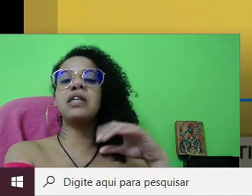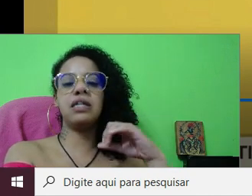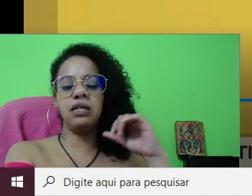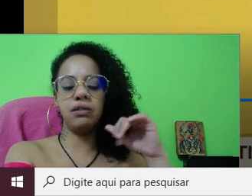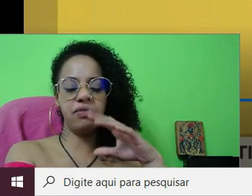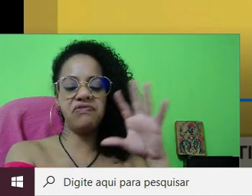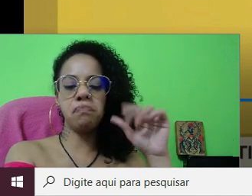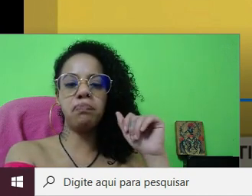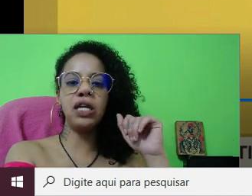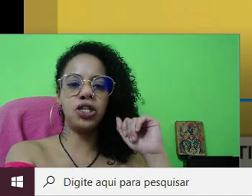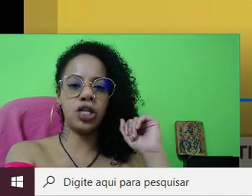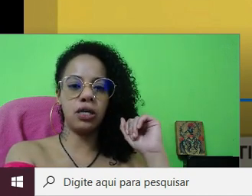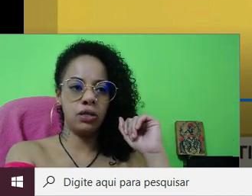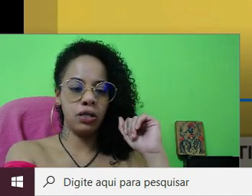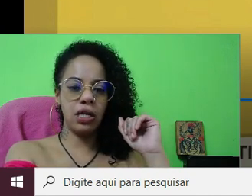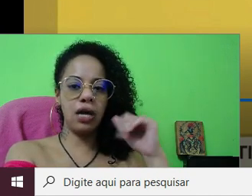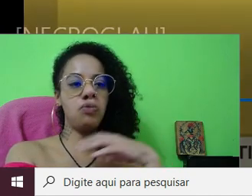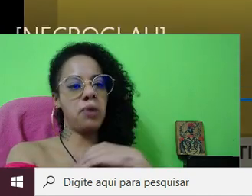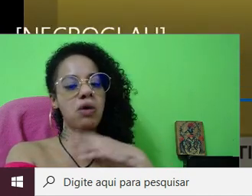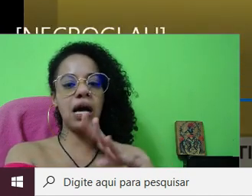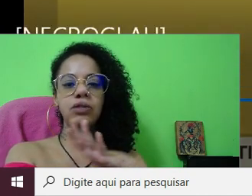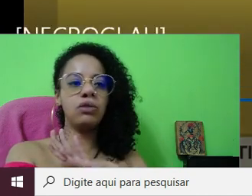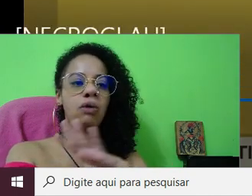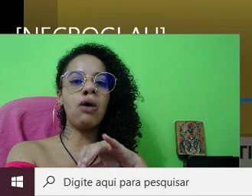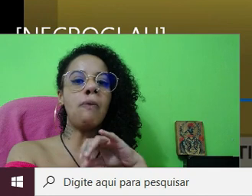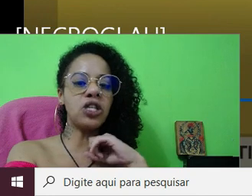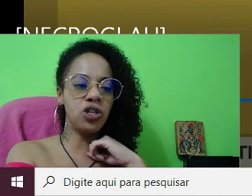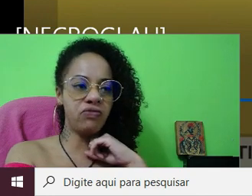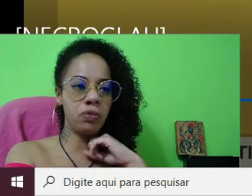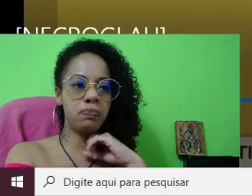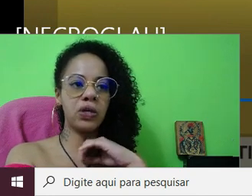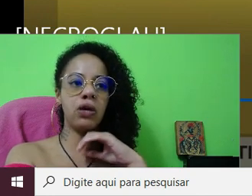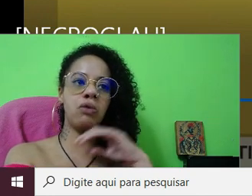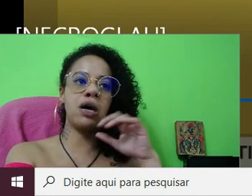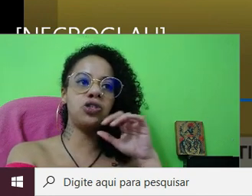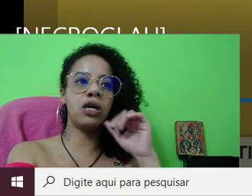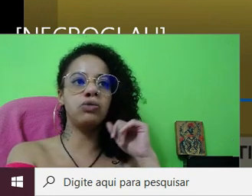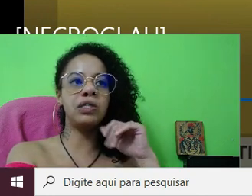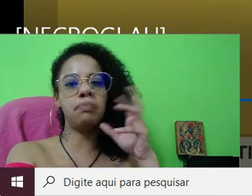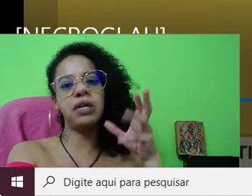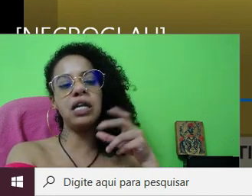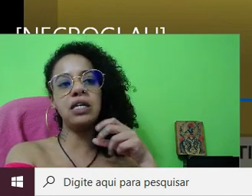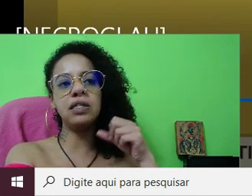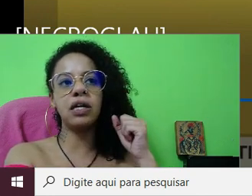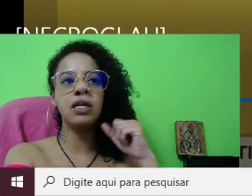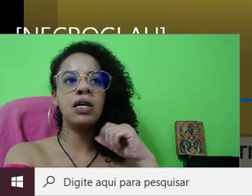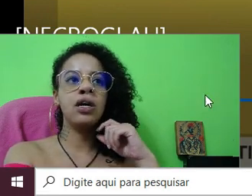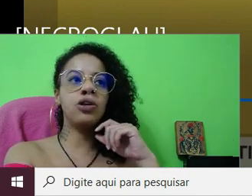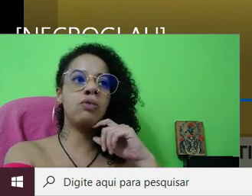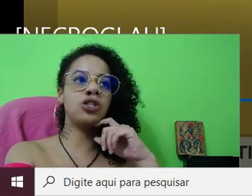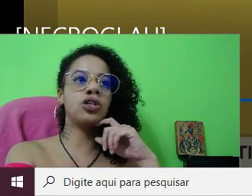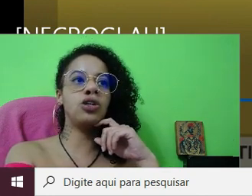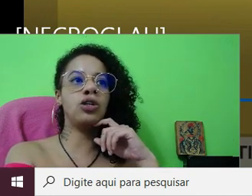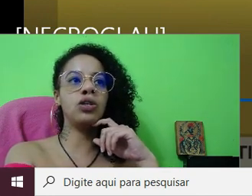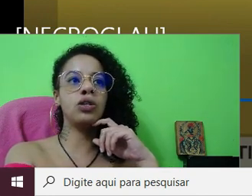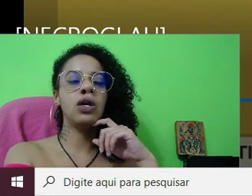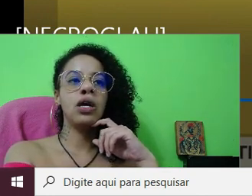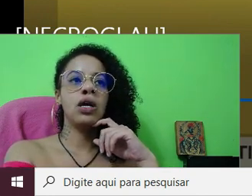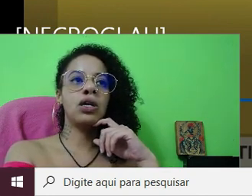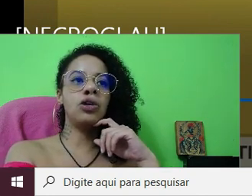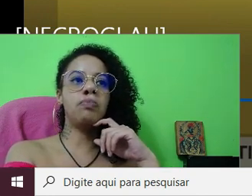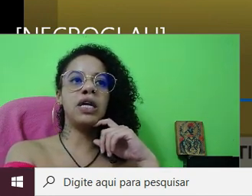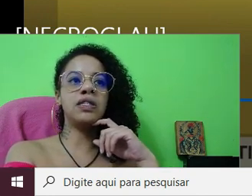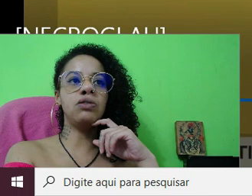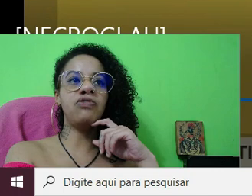premissa aí enfim política né No meu caso não é compatível porque eu não acho que a Rússia é imperialista eu não acho que